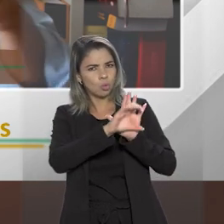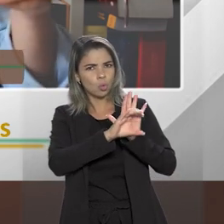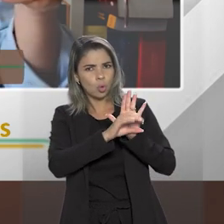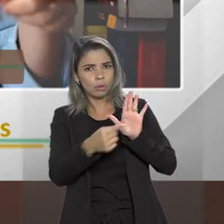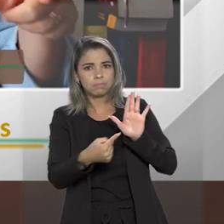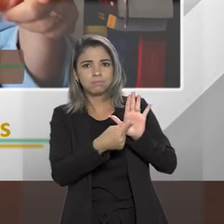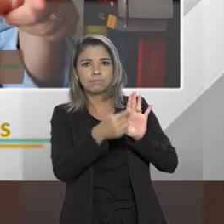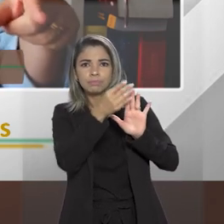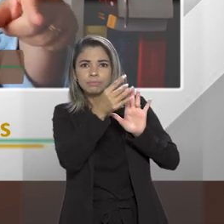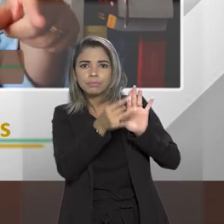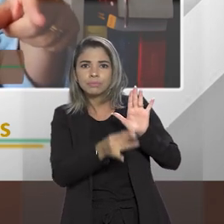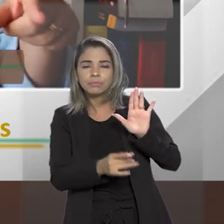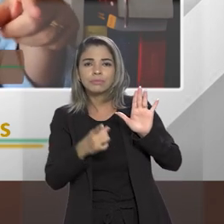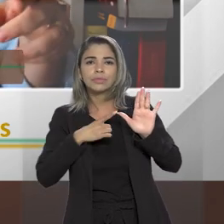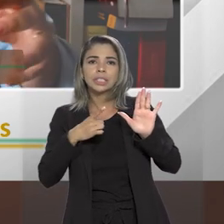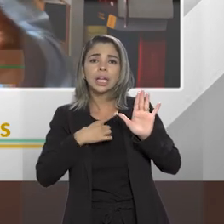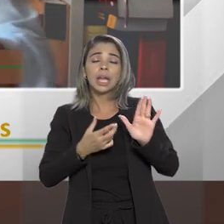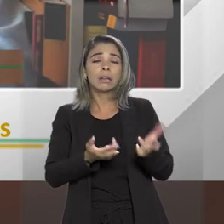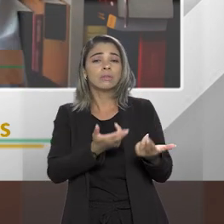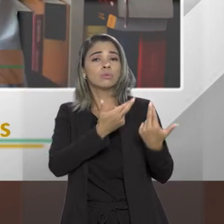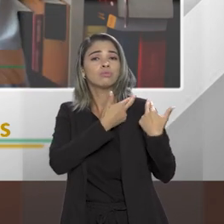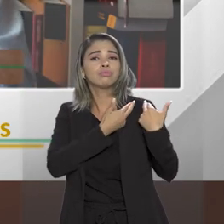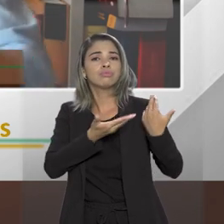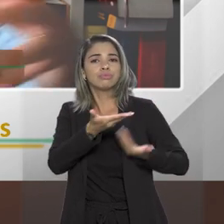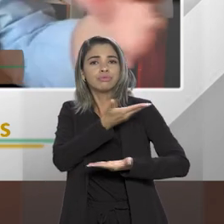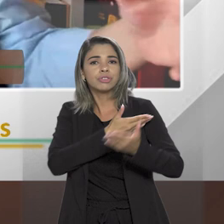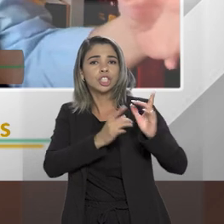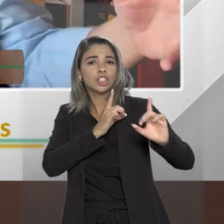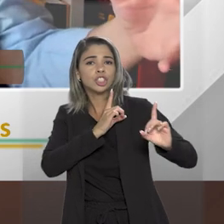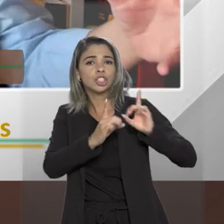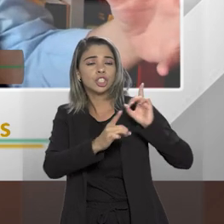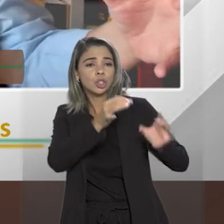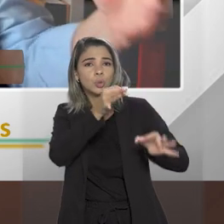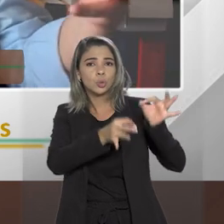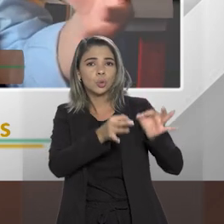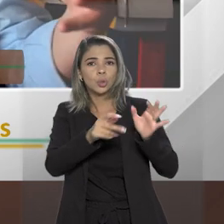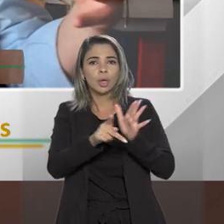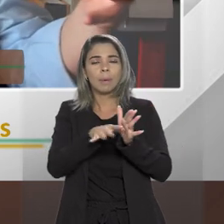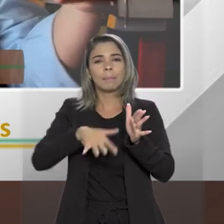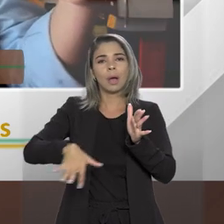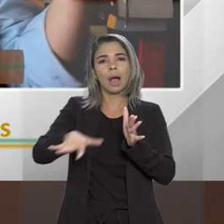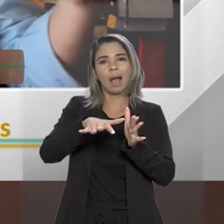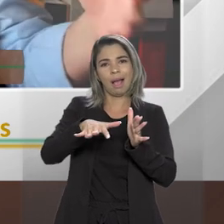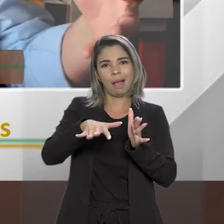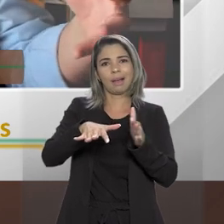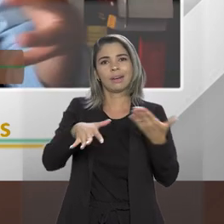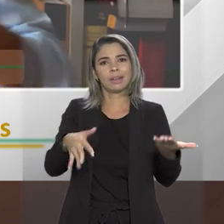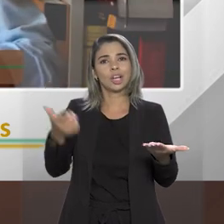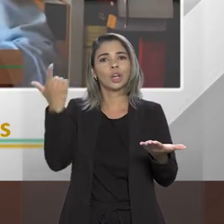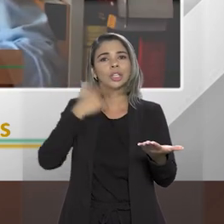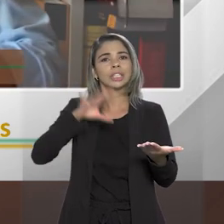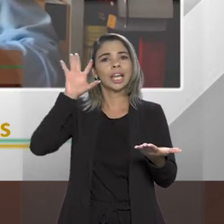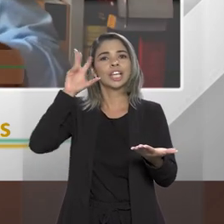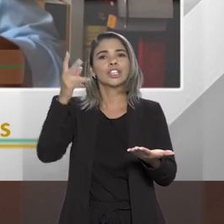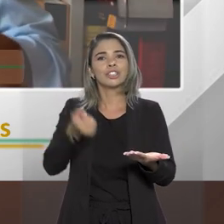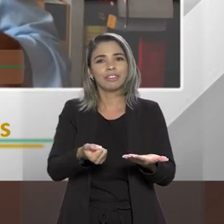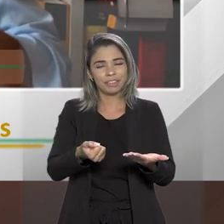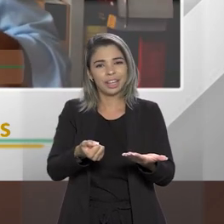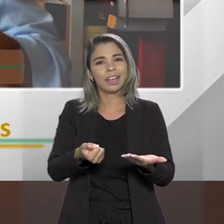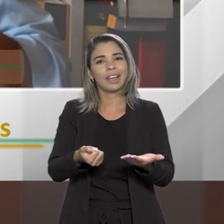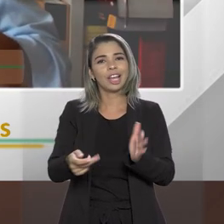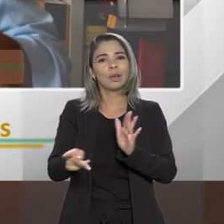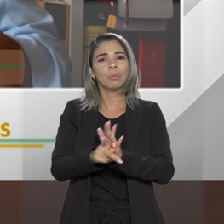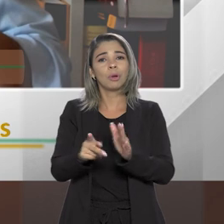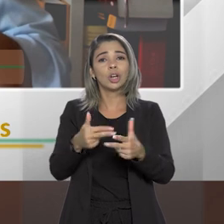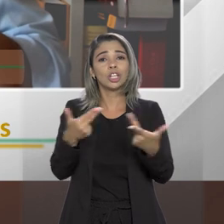expressamente estabelece um dever de diálogo do judiciário com as agências reguladoras para fazer valer os